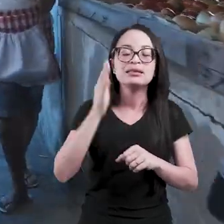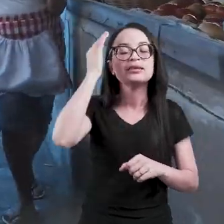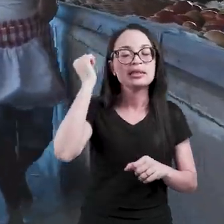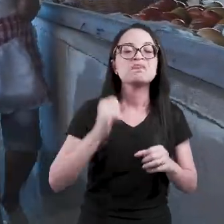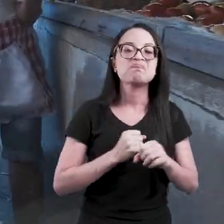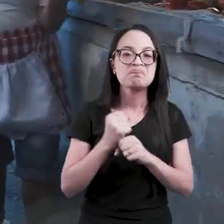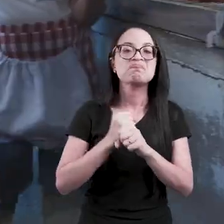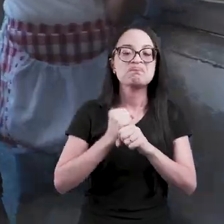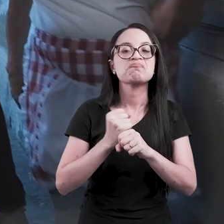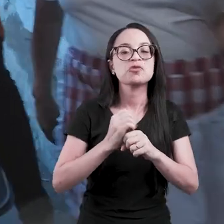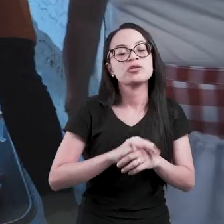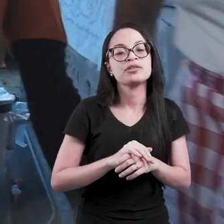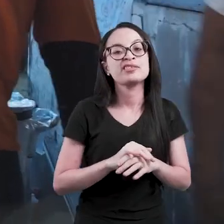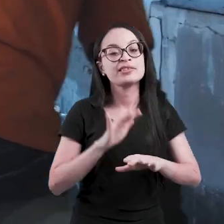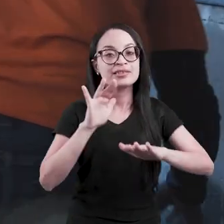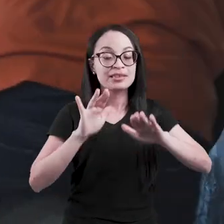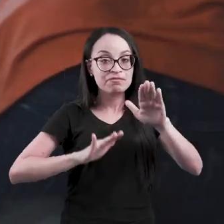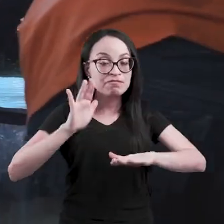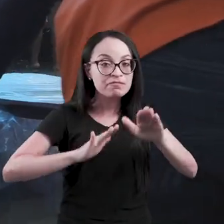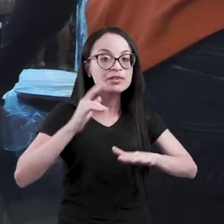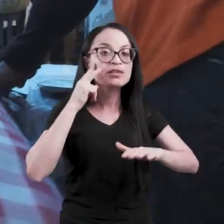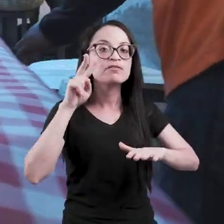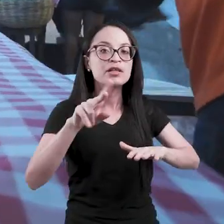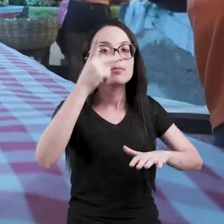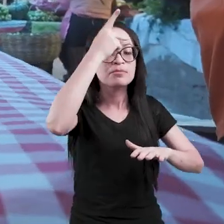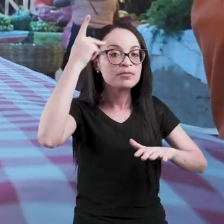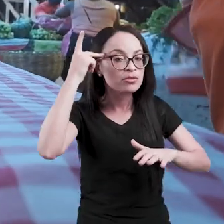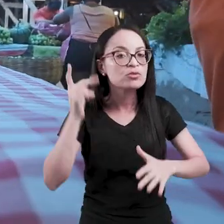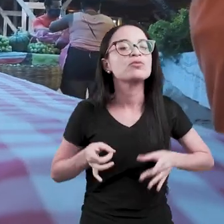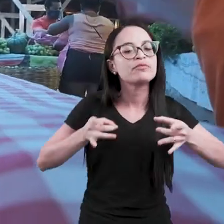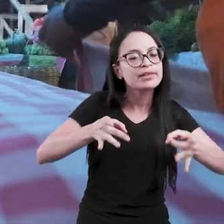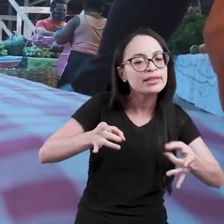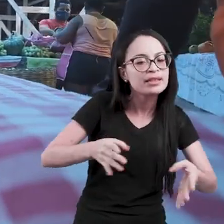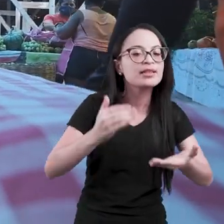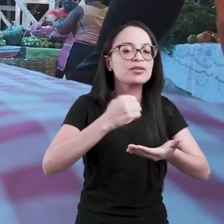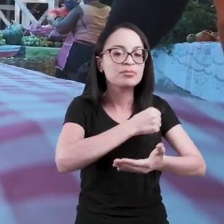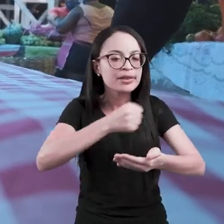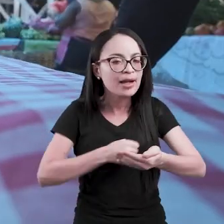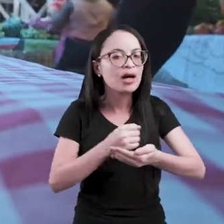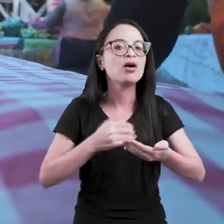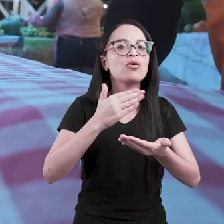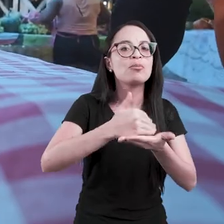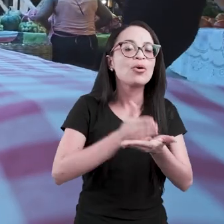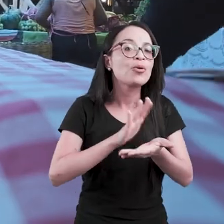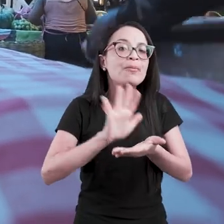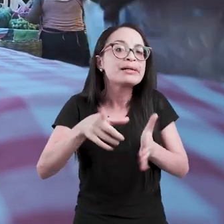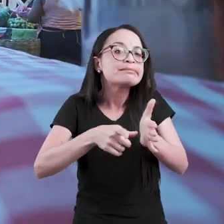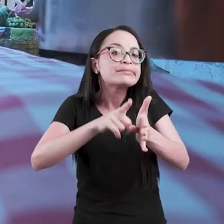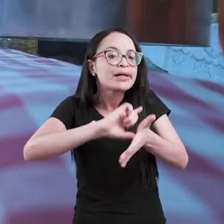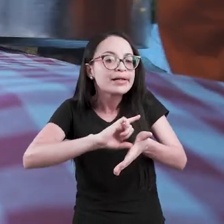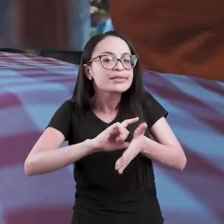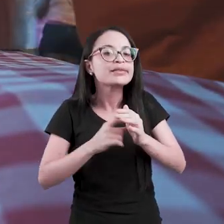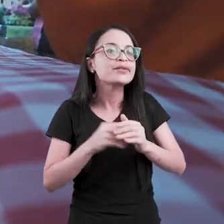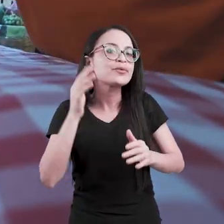tempo. É, às vezes a gente vê a pessoa assim na feira vendendo mingau, vendendo bolo, e não sabe o quanto tem por trás ali,